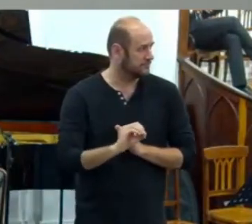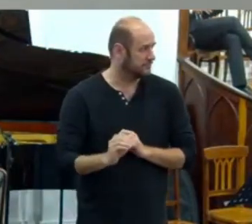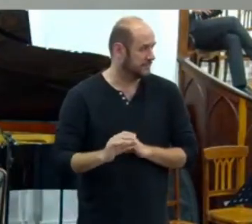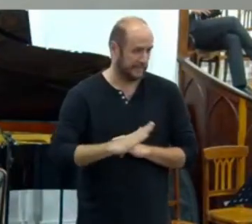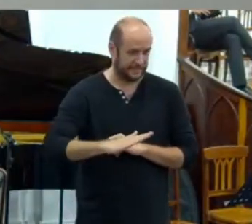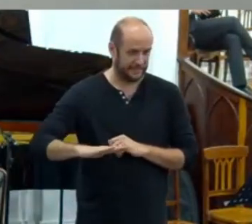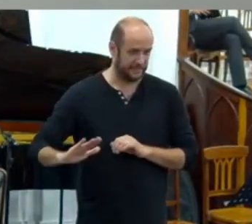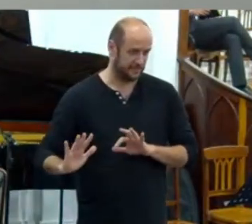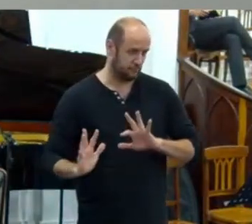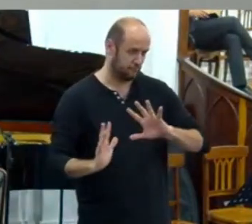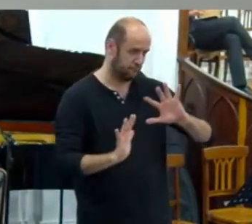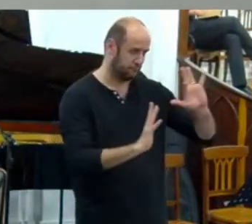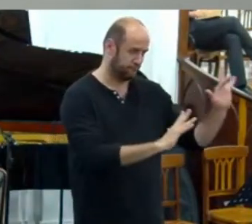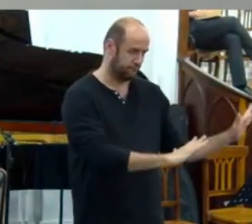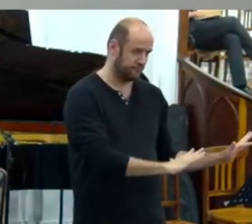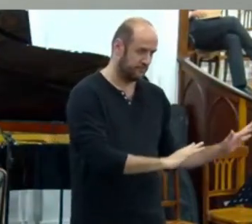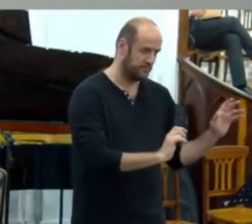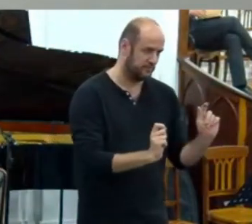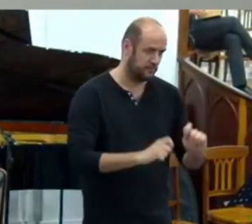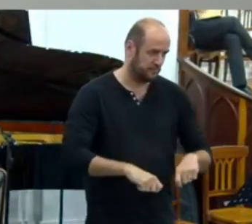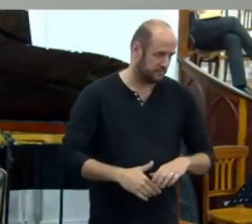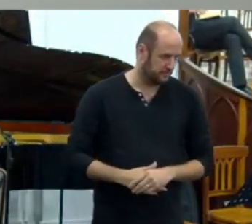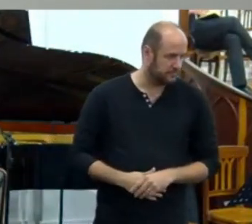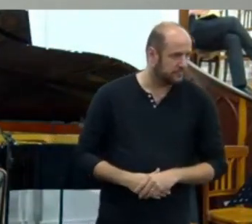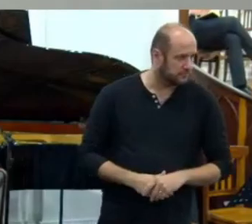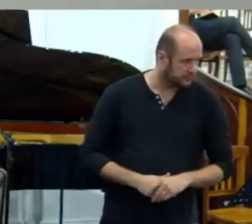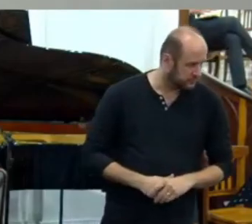as crianças podem seguir